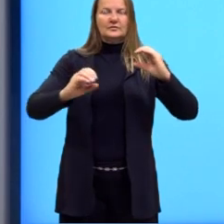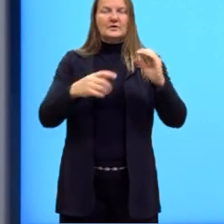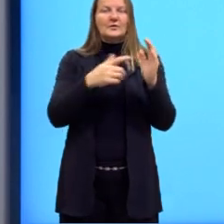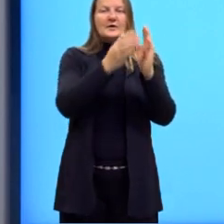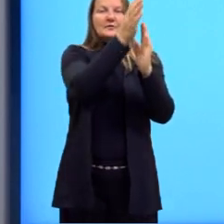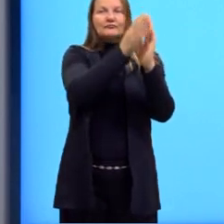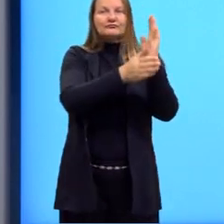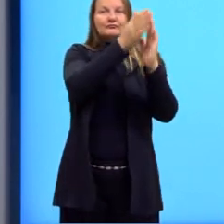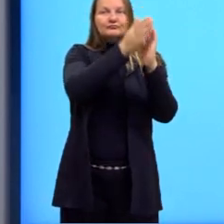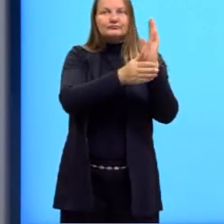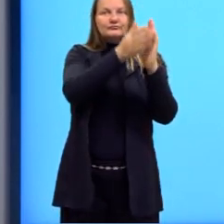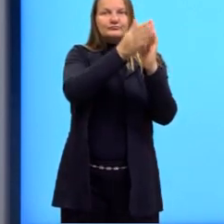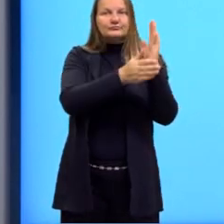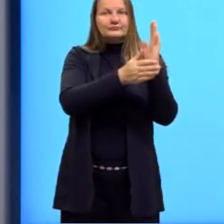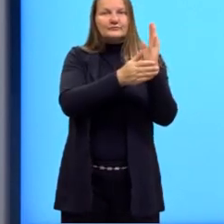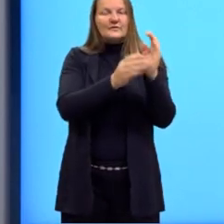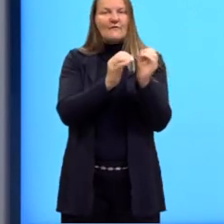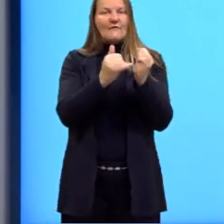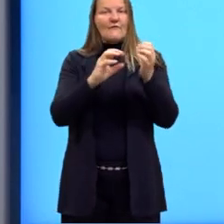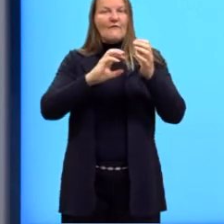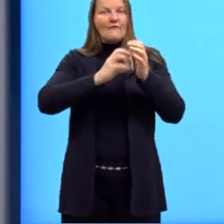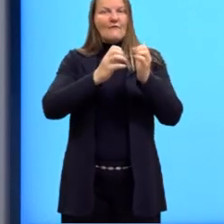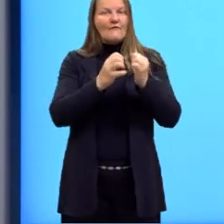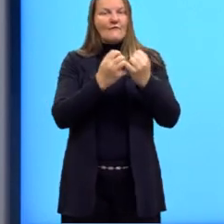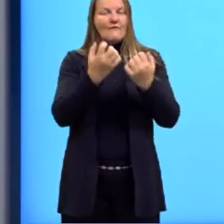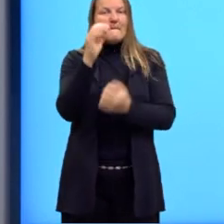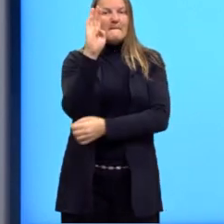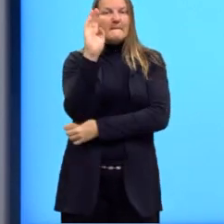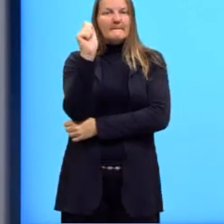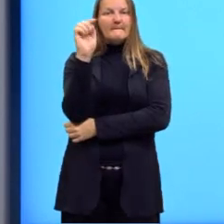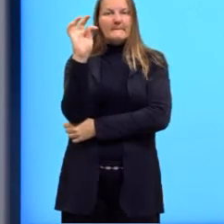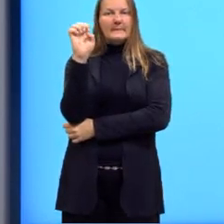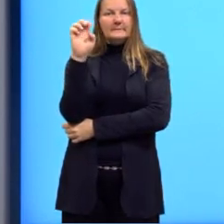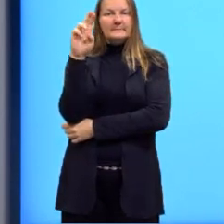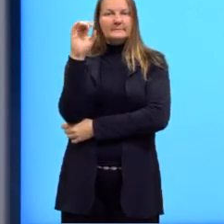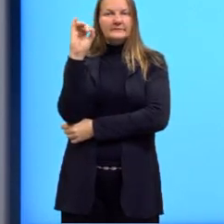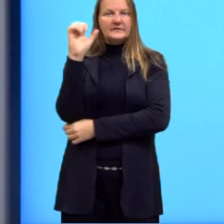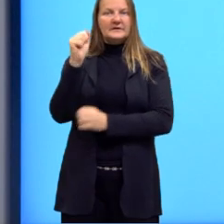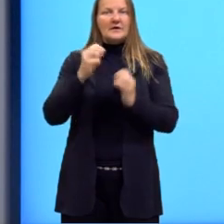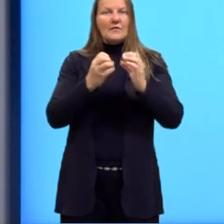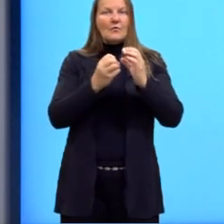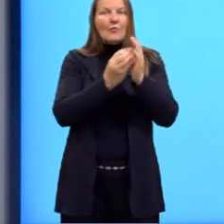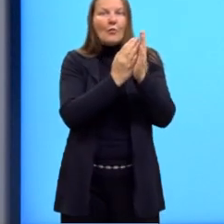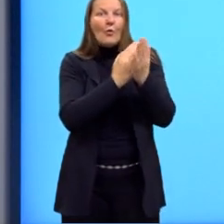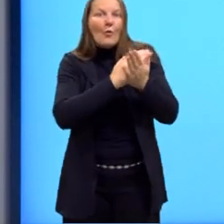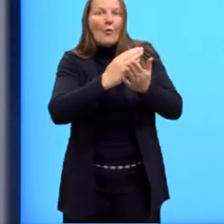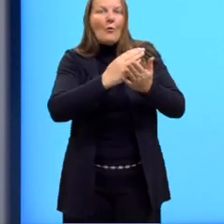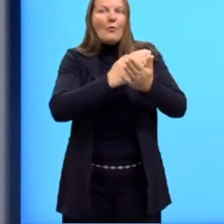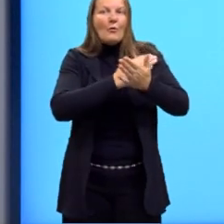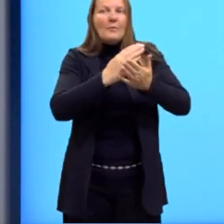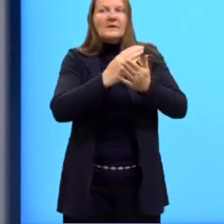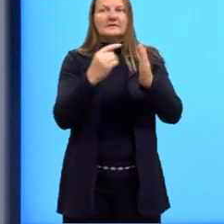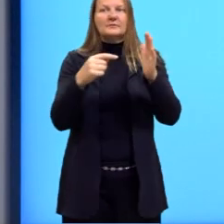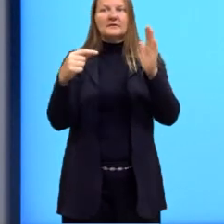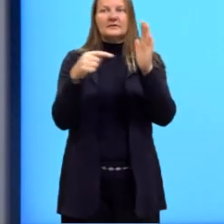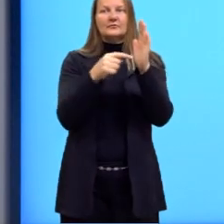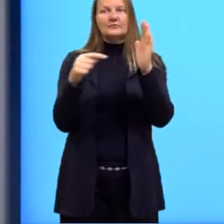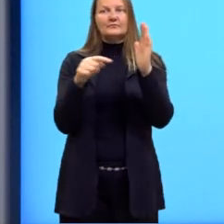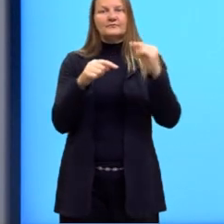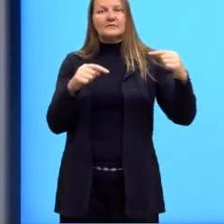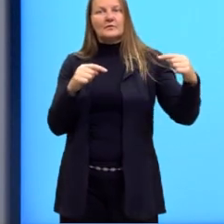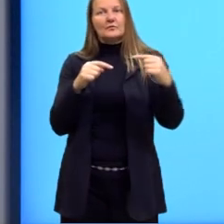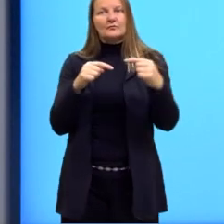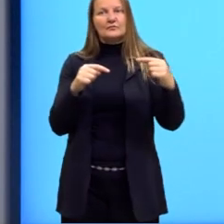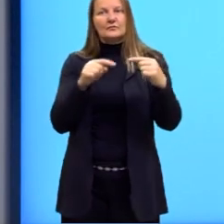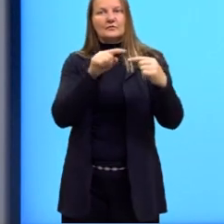representado aqui uma bateria né uma fonte Eu sei que existe uma fonte porque ele tá me sinalizando aqui que